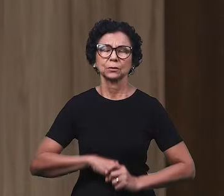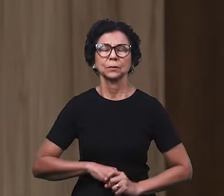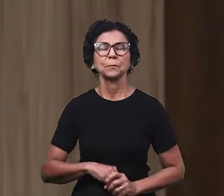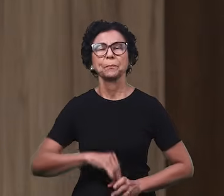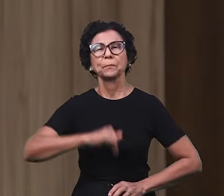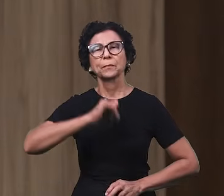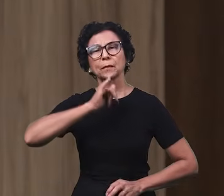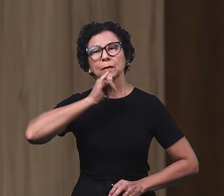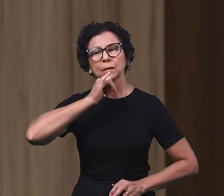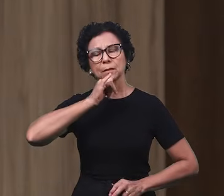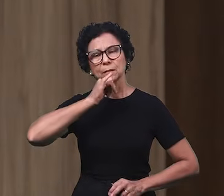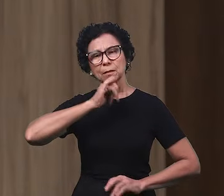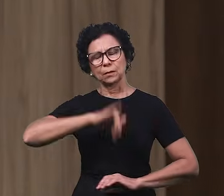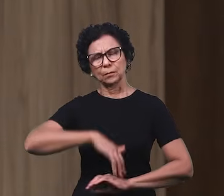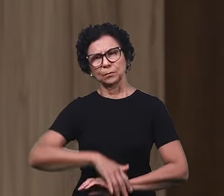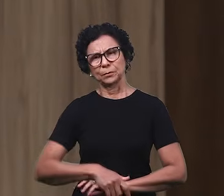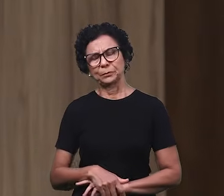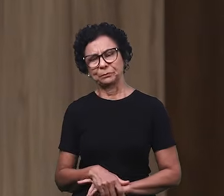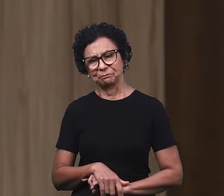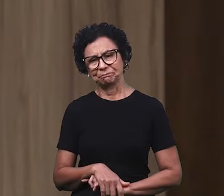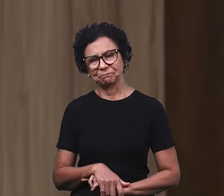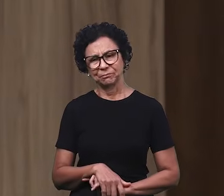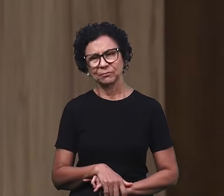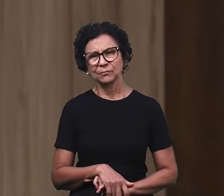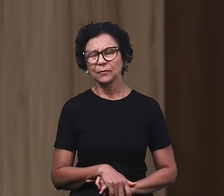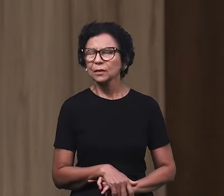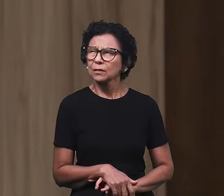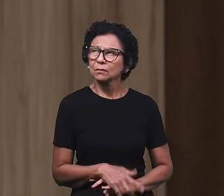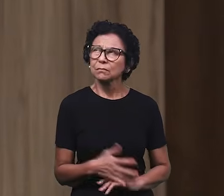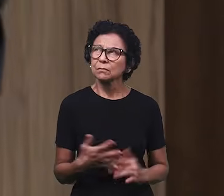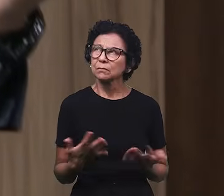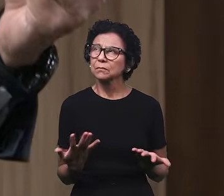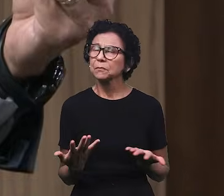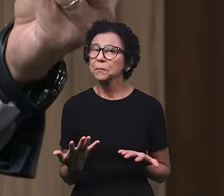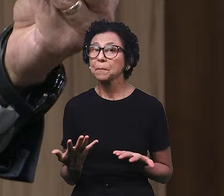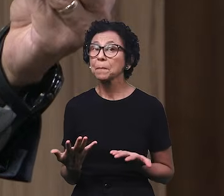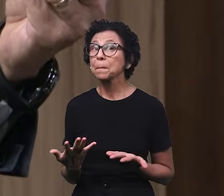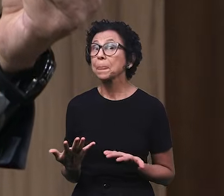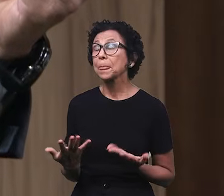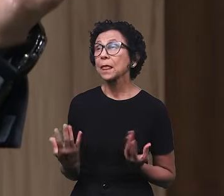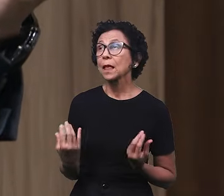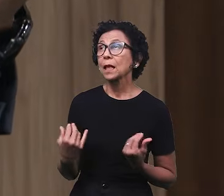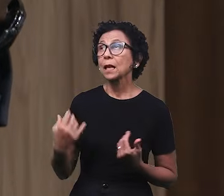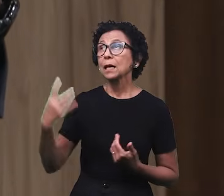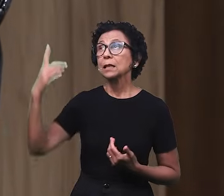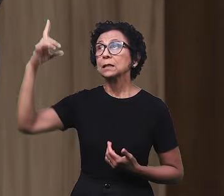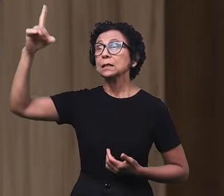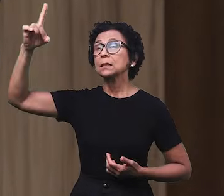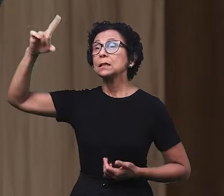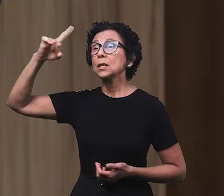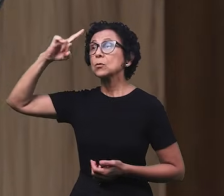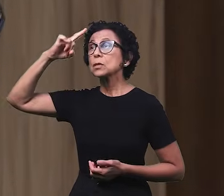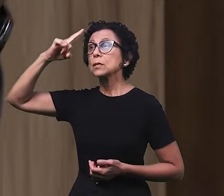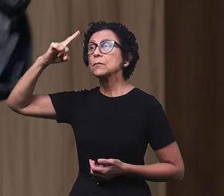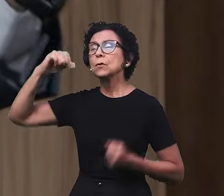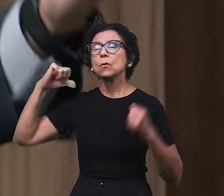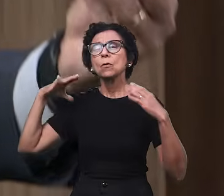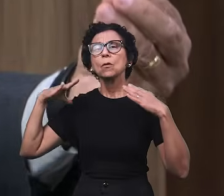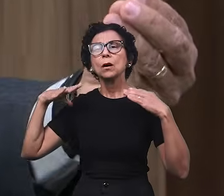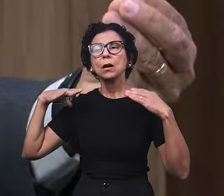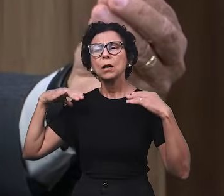contém. Exemplo, por que Deus enviou anjos para chamar